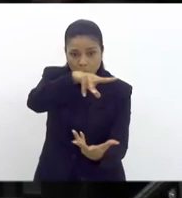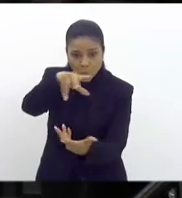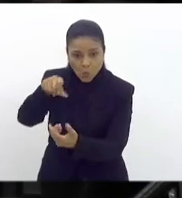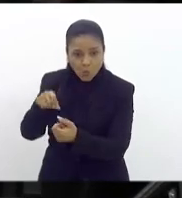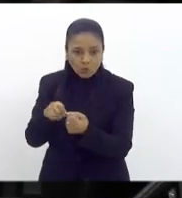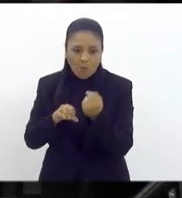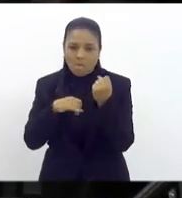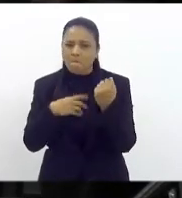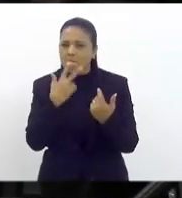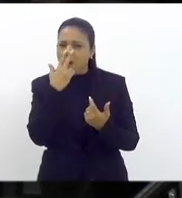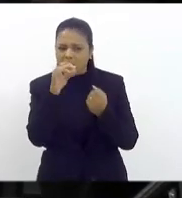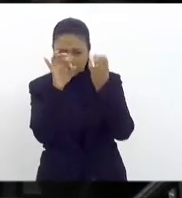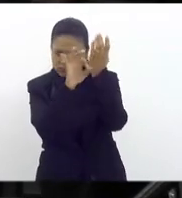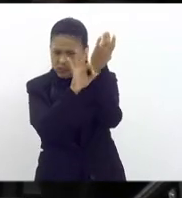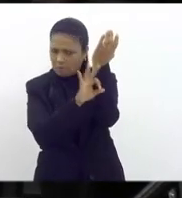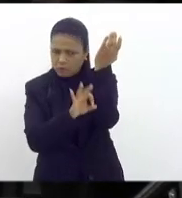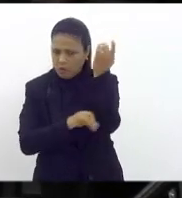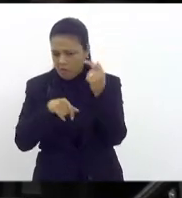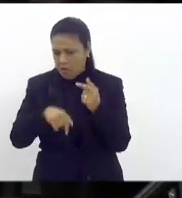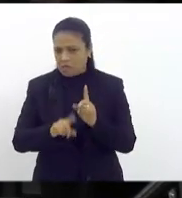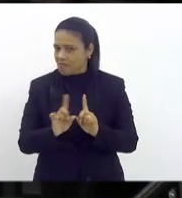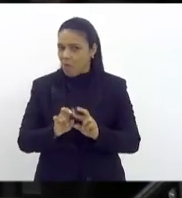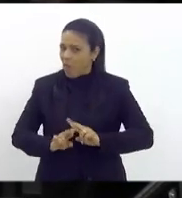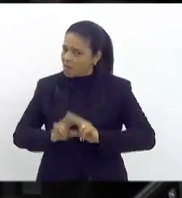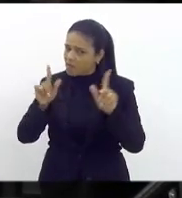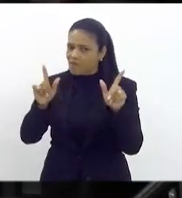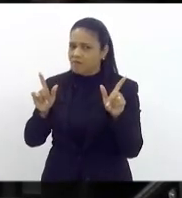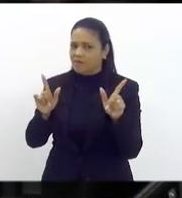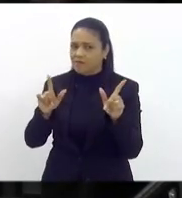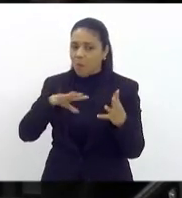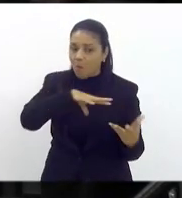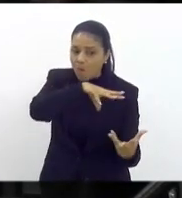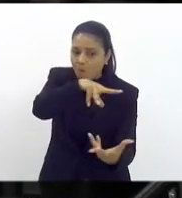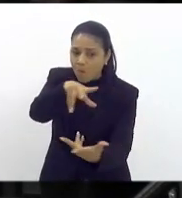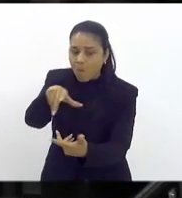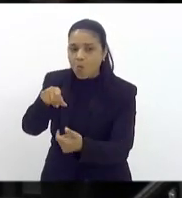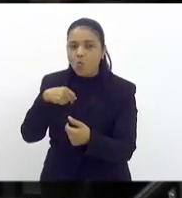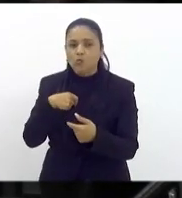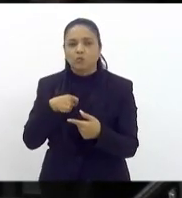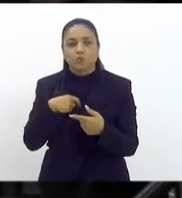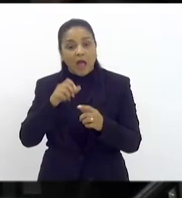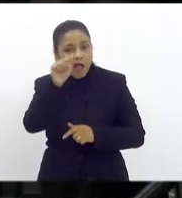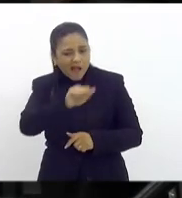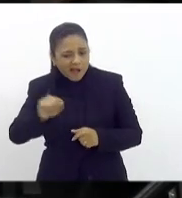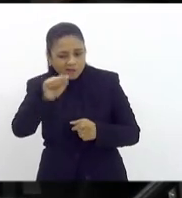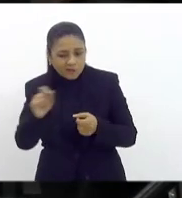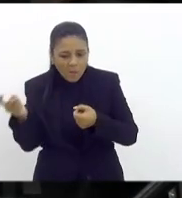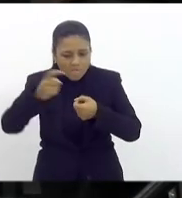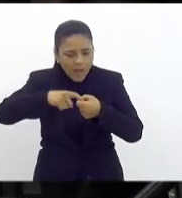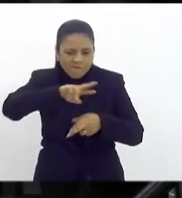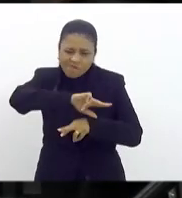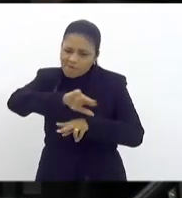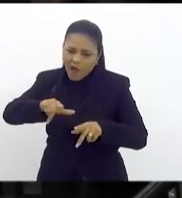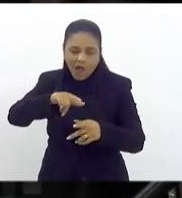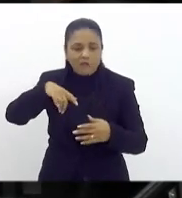autoral é respeitado e é praticado por associações que integram inúmeras associações internacionais,